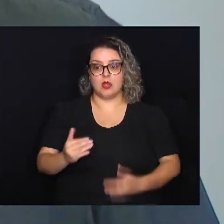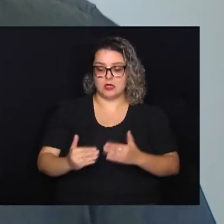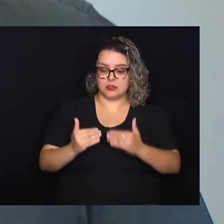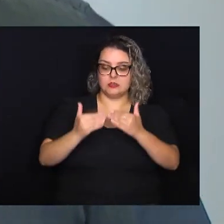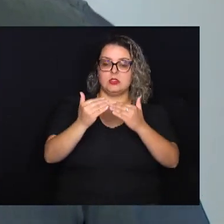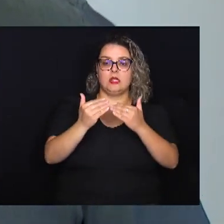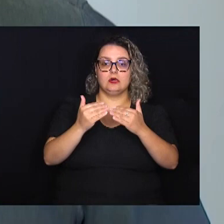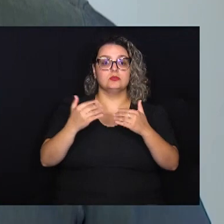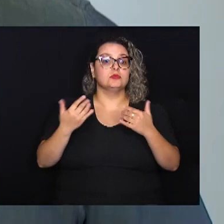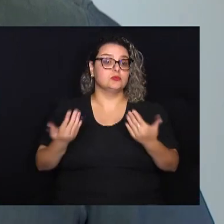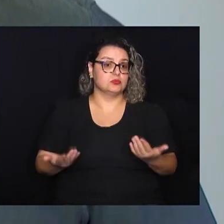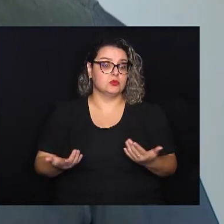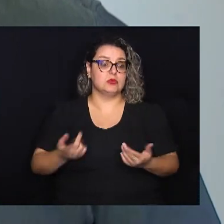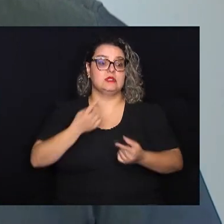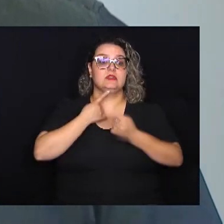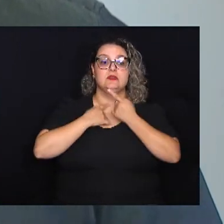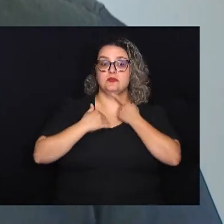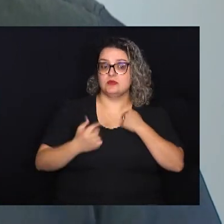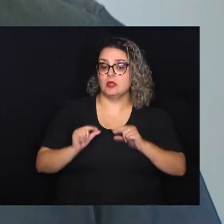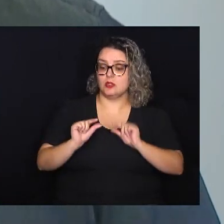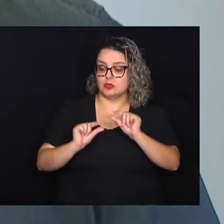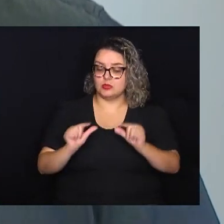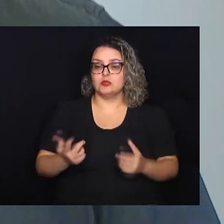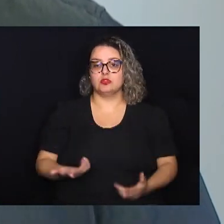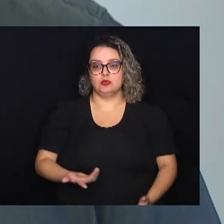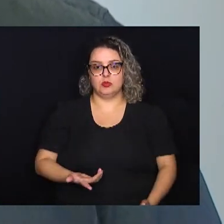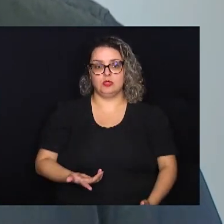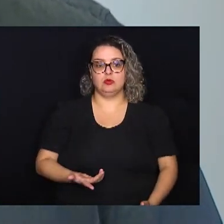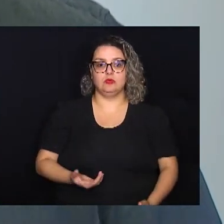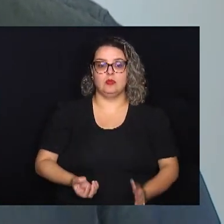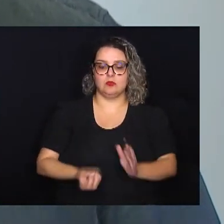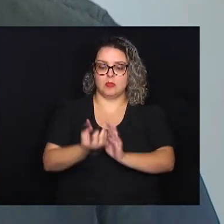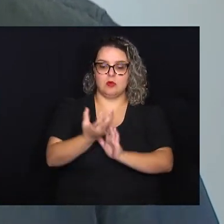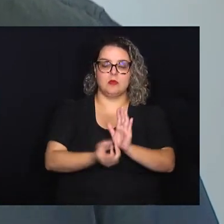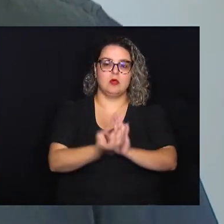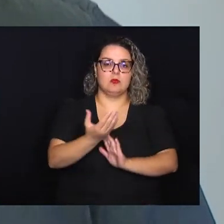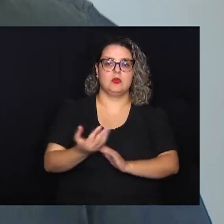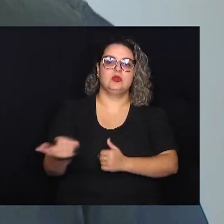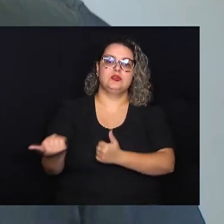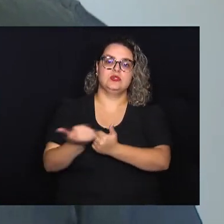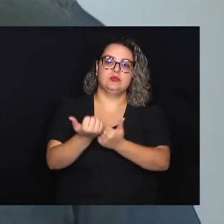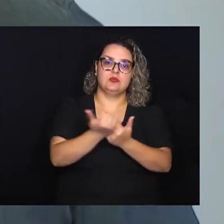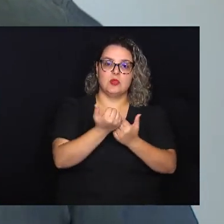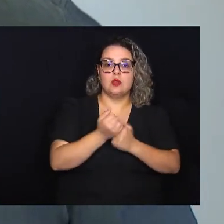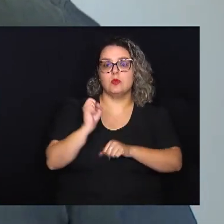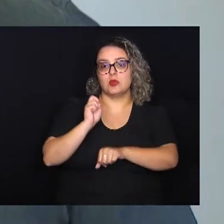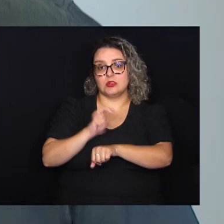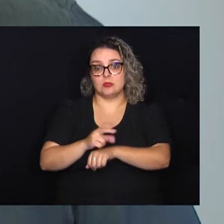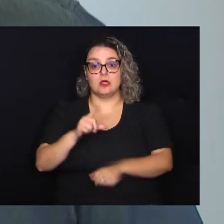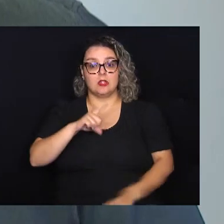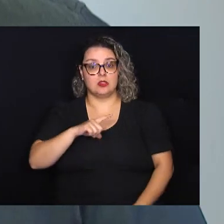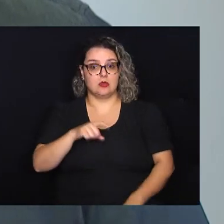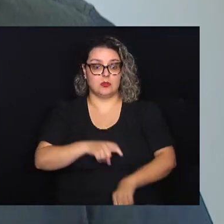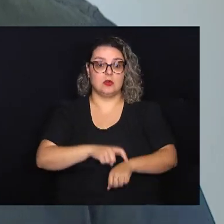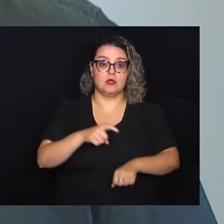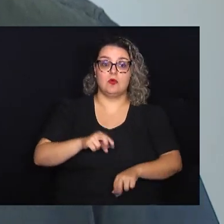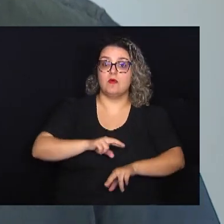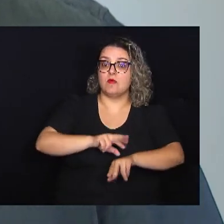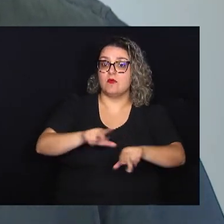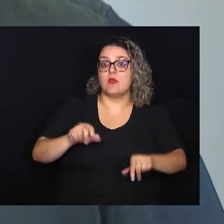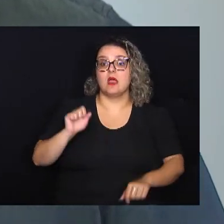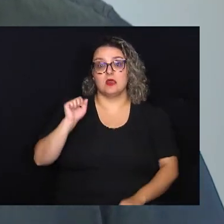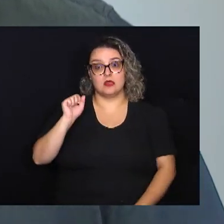Então essas necessidades aos poucos foram surgindo de reposições de vagas temos nesse período uma série de